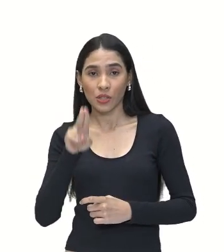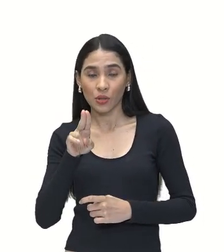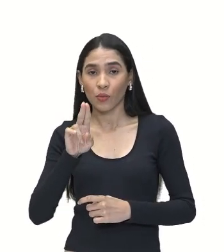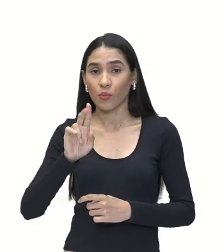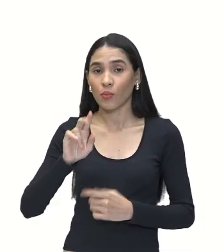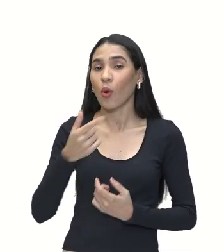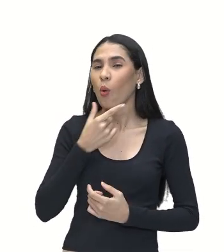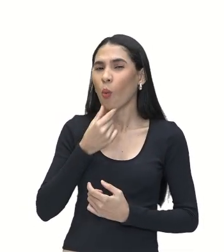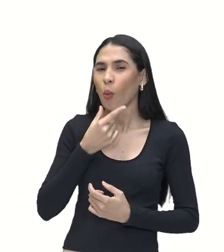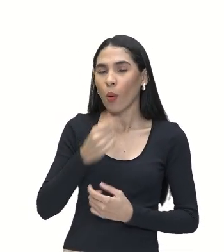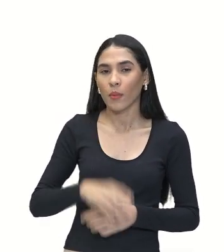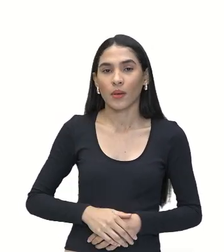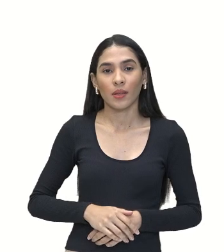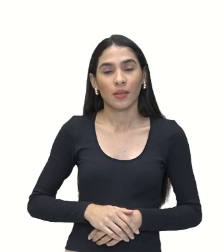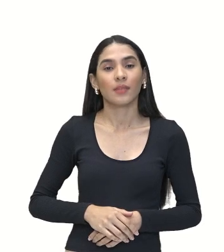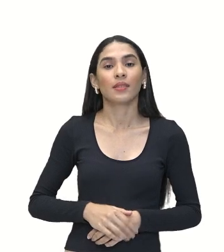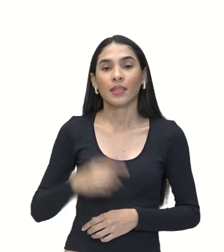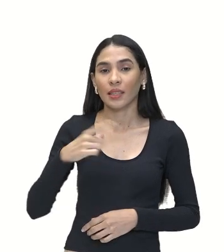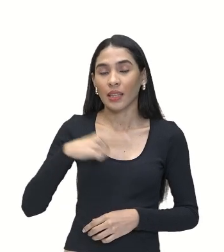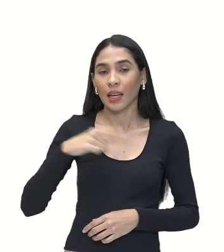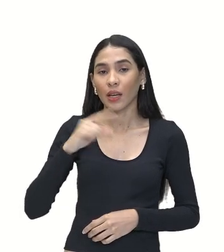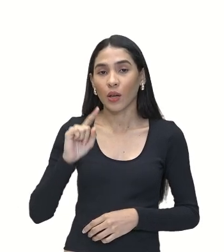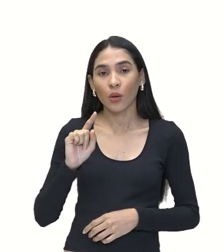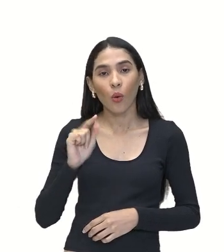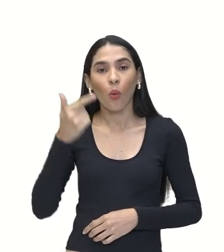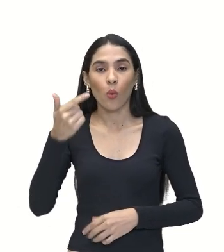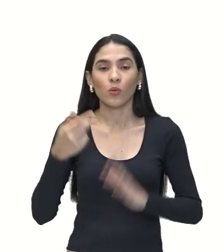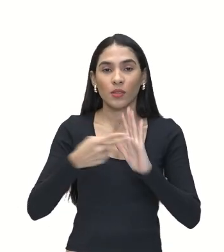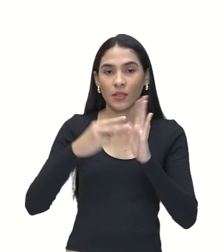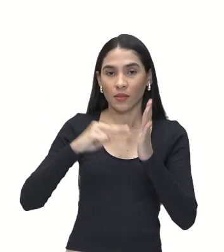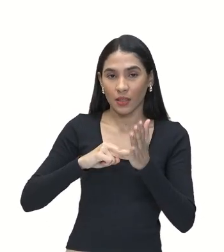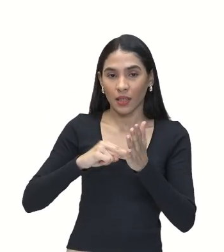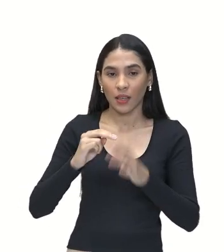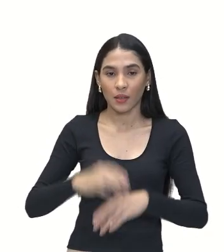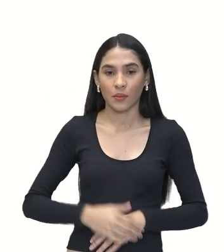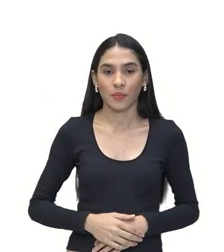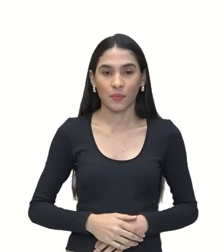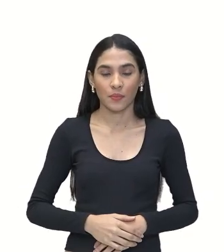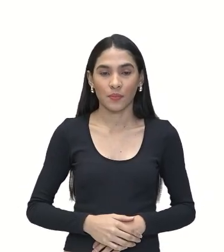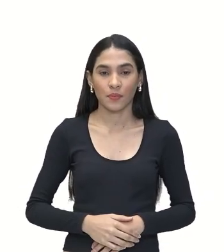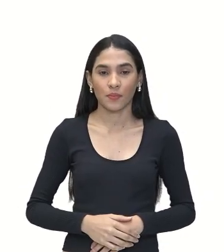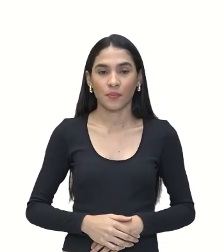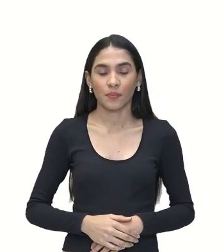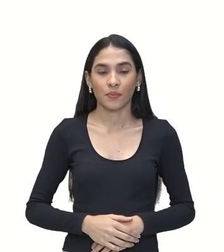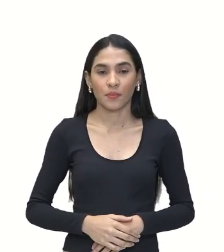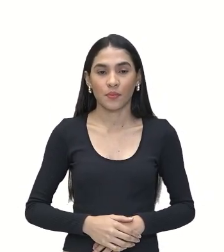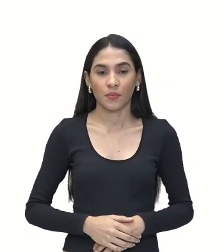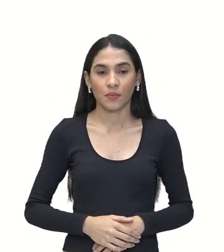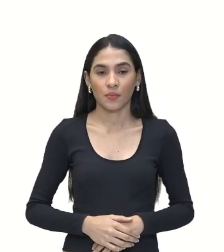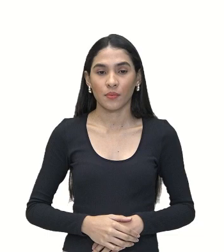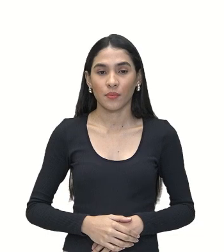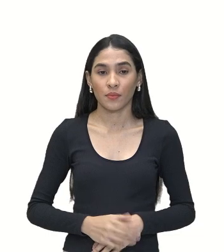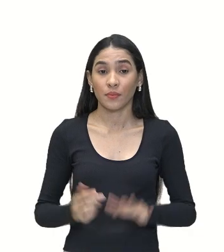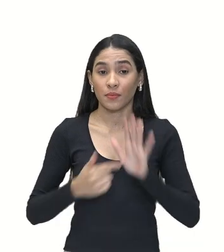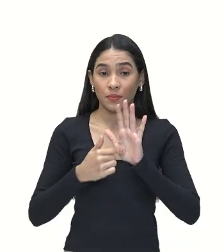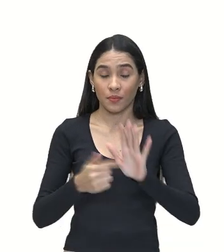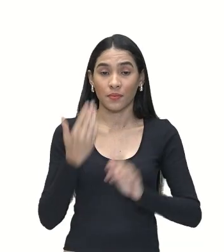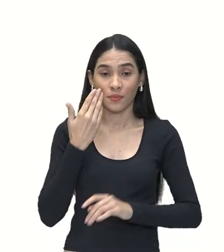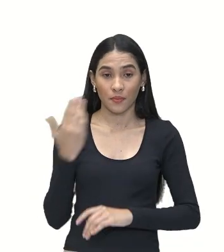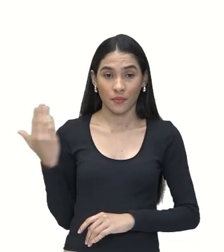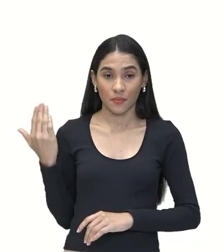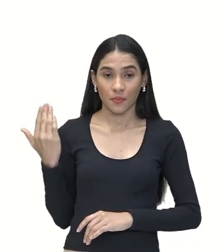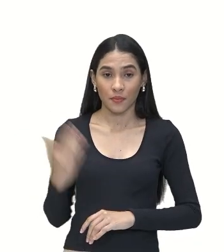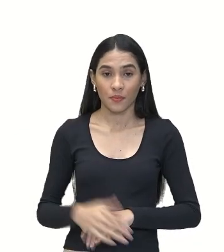nós teríamos outro sentido, que é exatamente o próximo sentido que nós vamos analisar. Colocando aí para vocês, olha